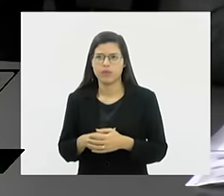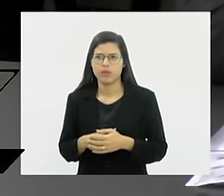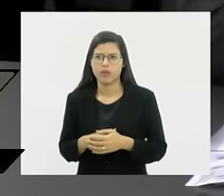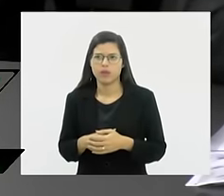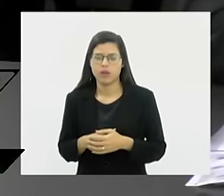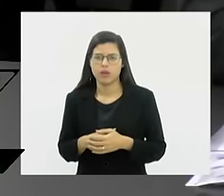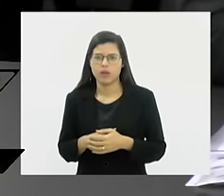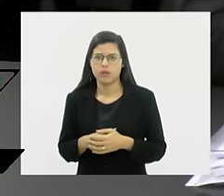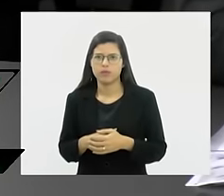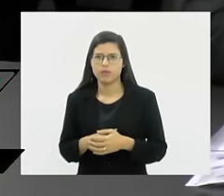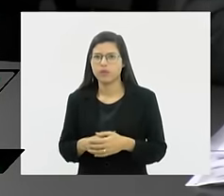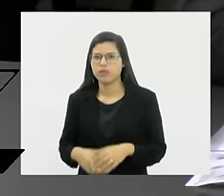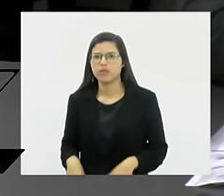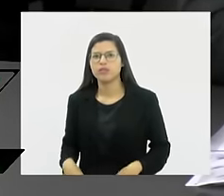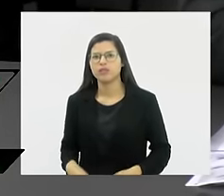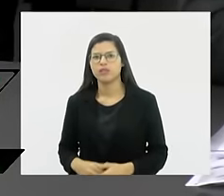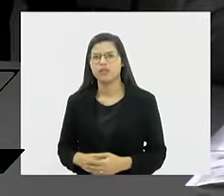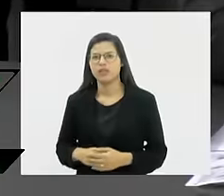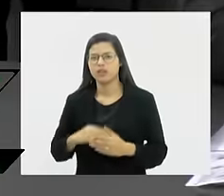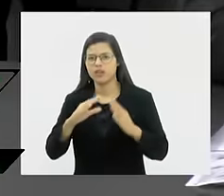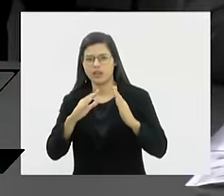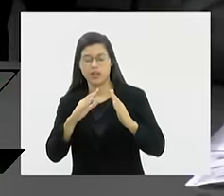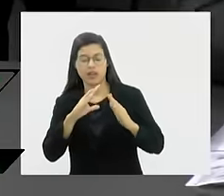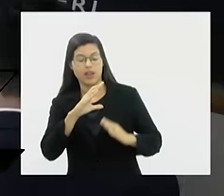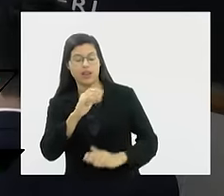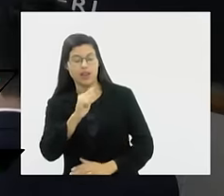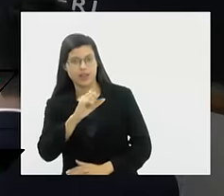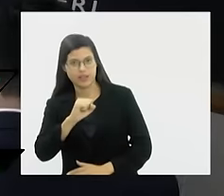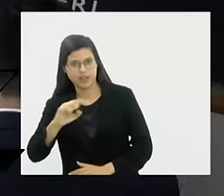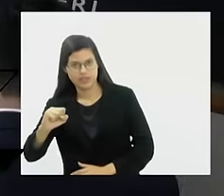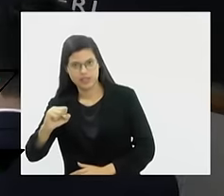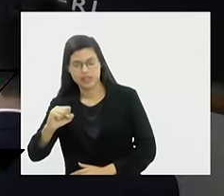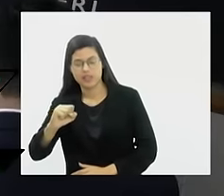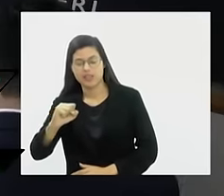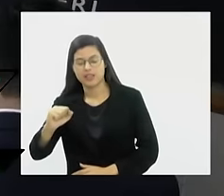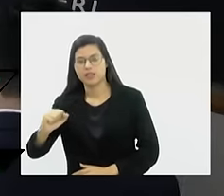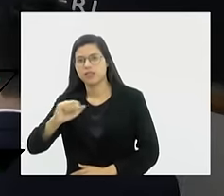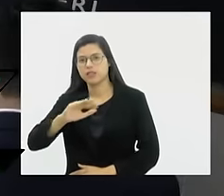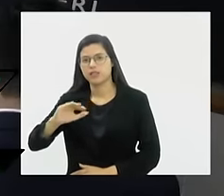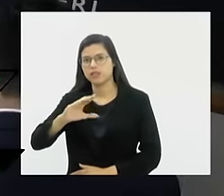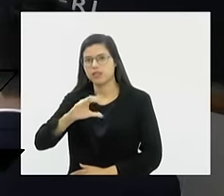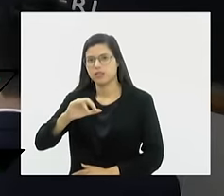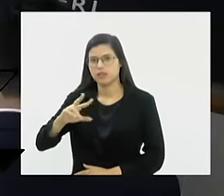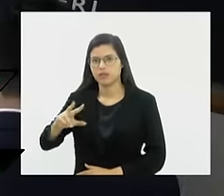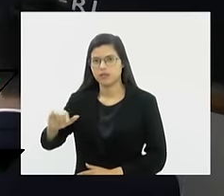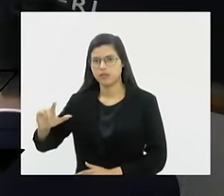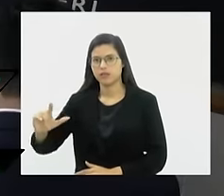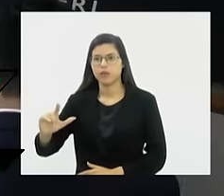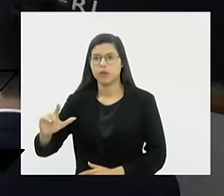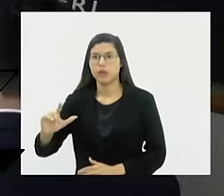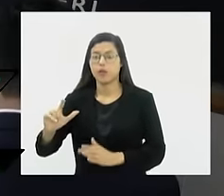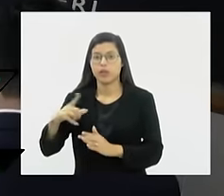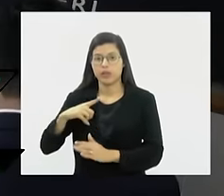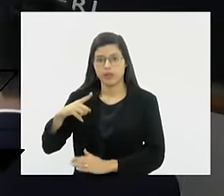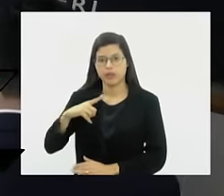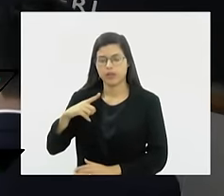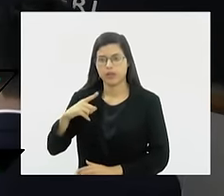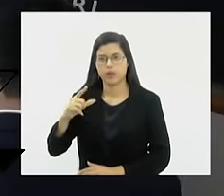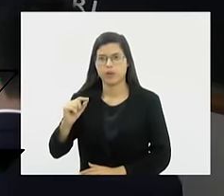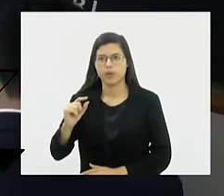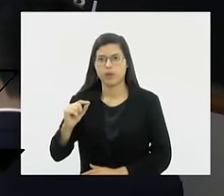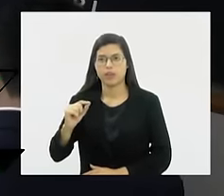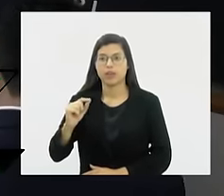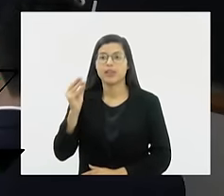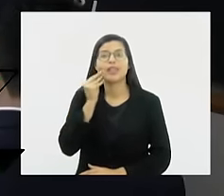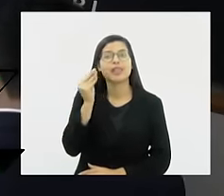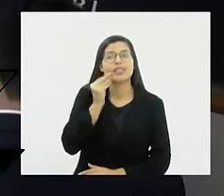subsecretário da Casa Civil, peço ao senhor que haja prontamente para